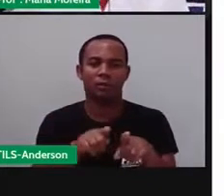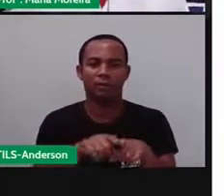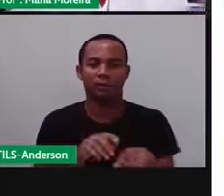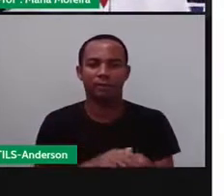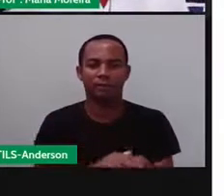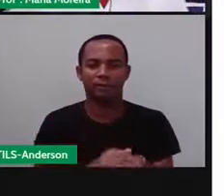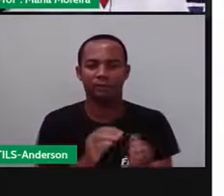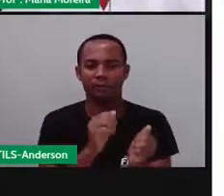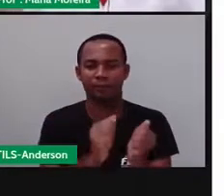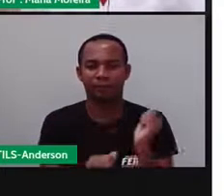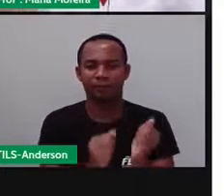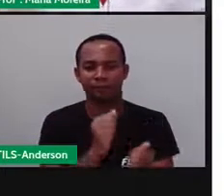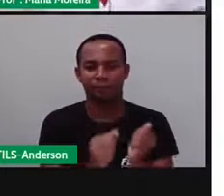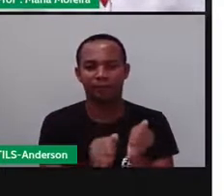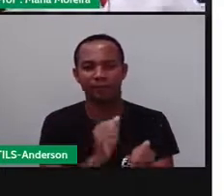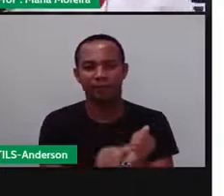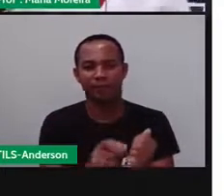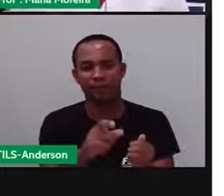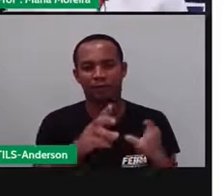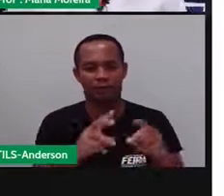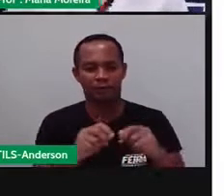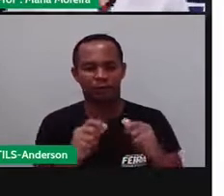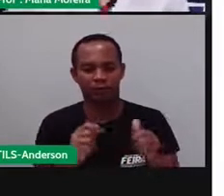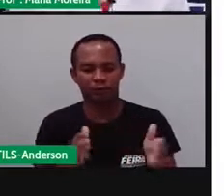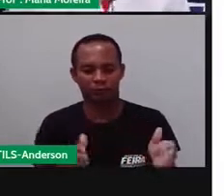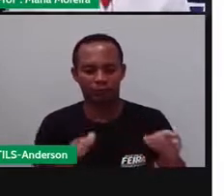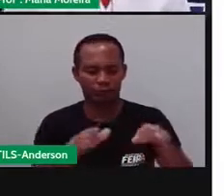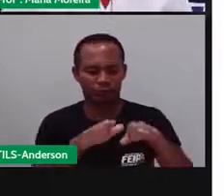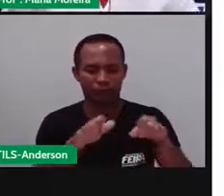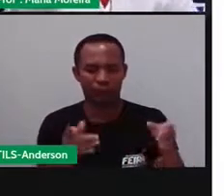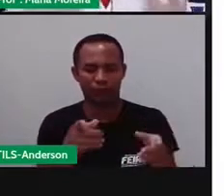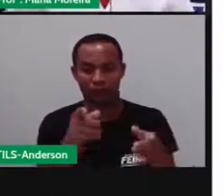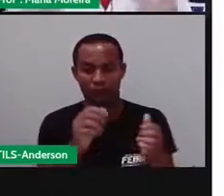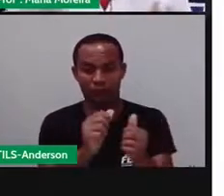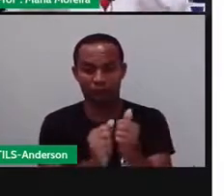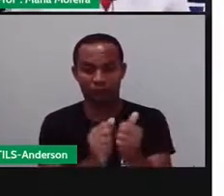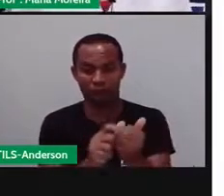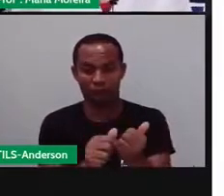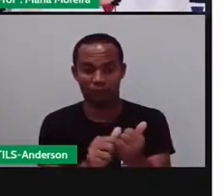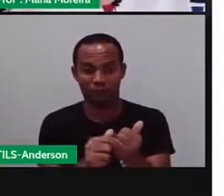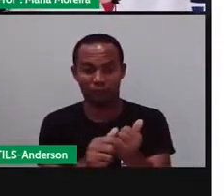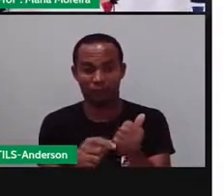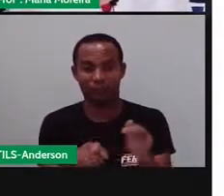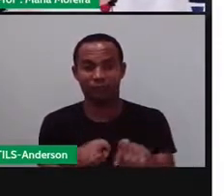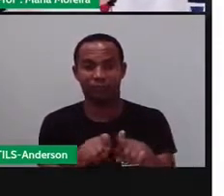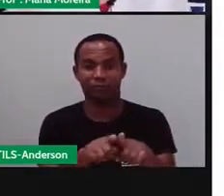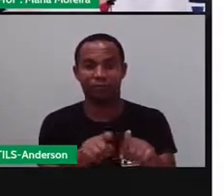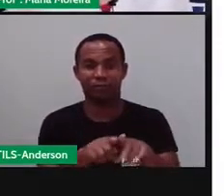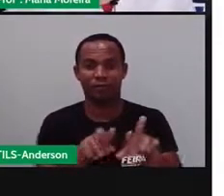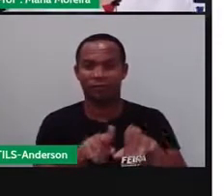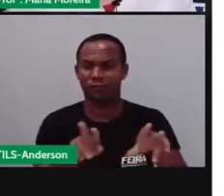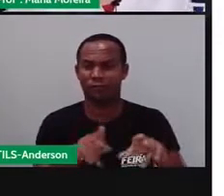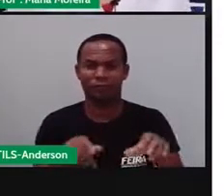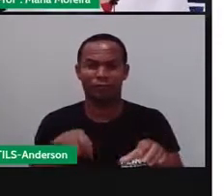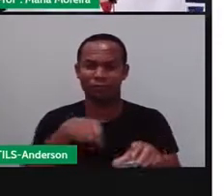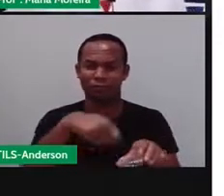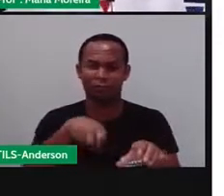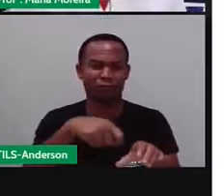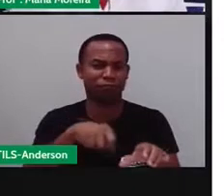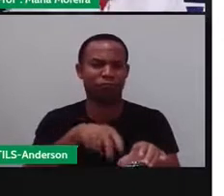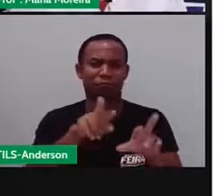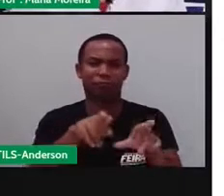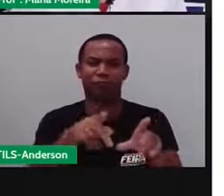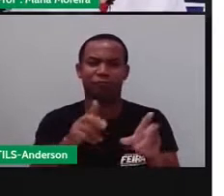Ah, não tem pão? Vamos fazer um cuscuz. E aí existem várias coisas que podem o quê? Ser substituídas aí